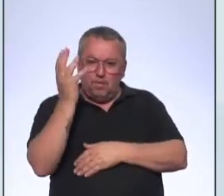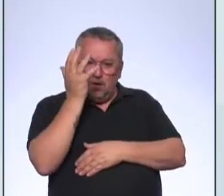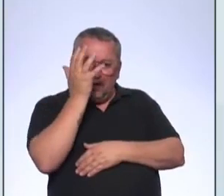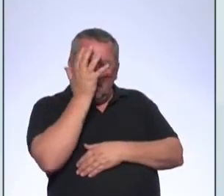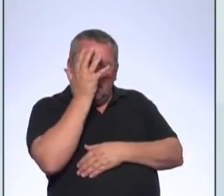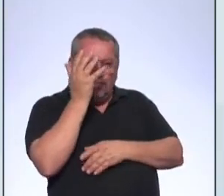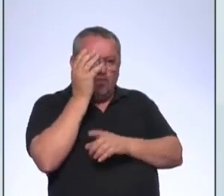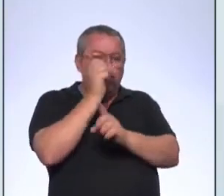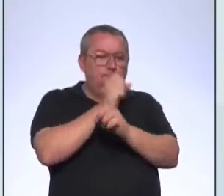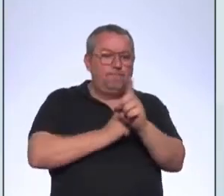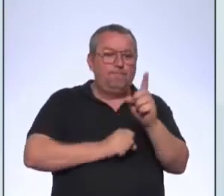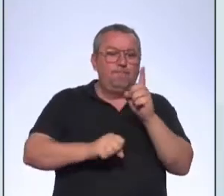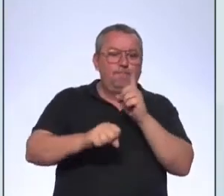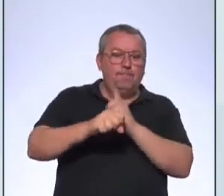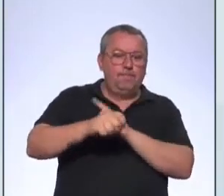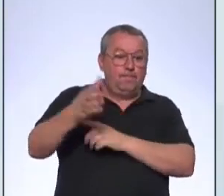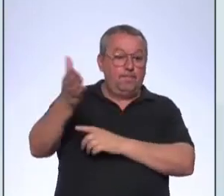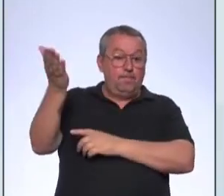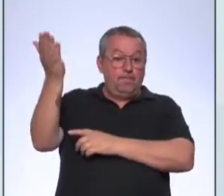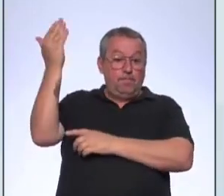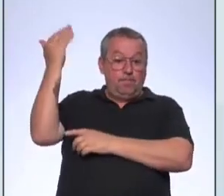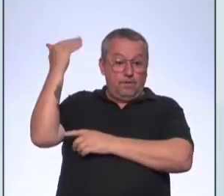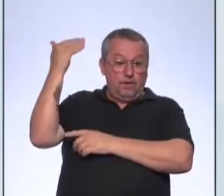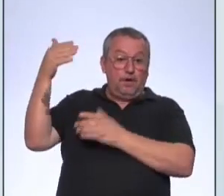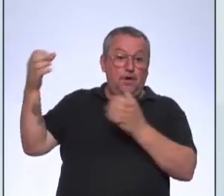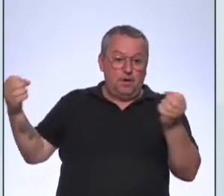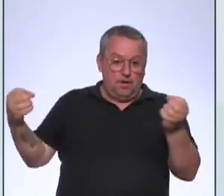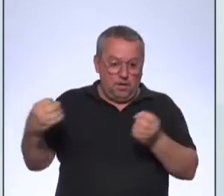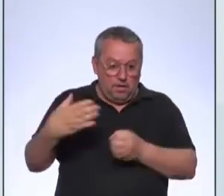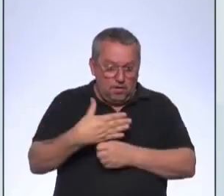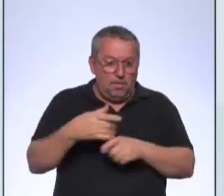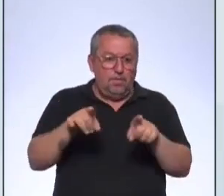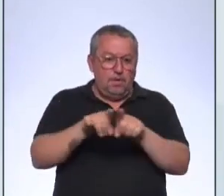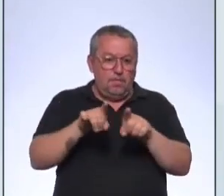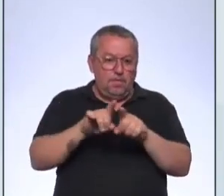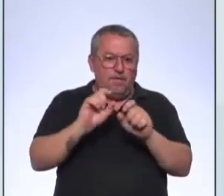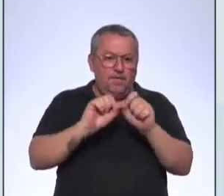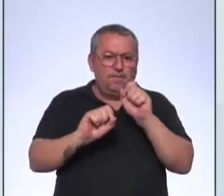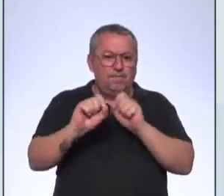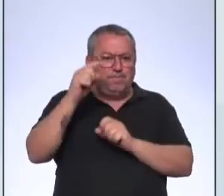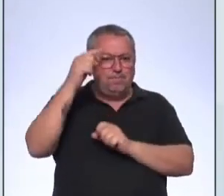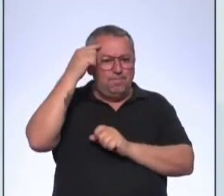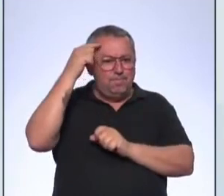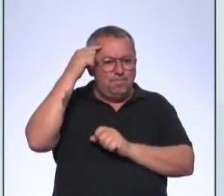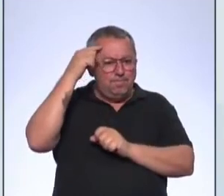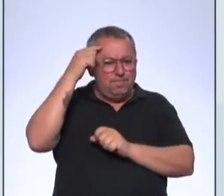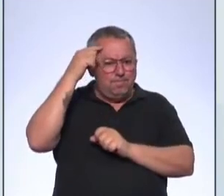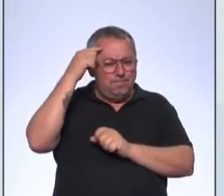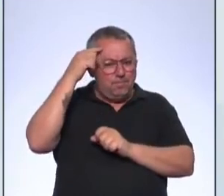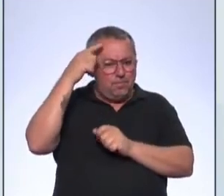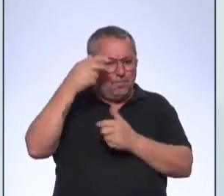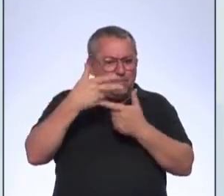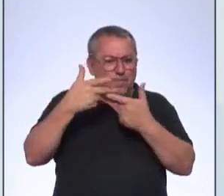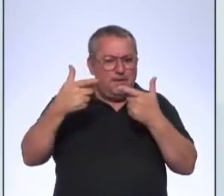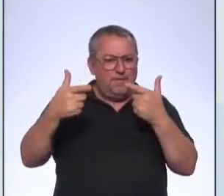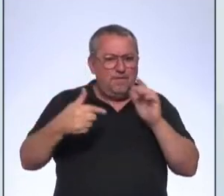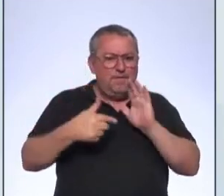das máscaras nas sociedades antigas e atuais nos faz entrar em um universo